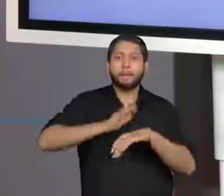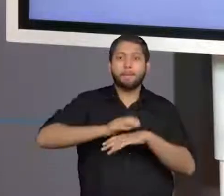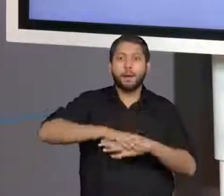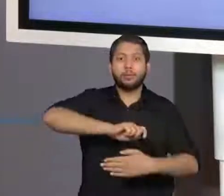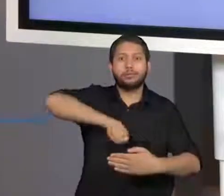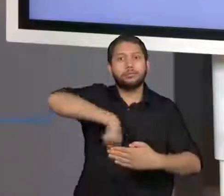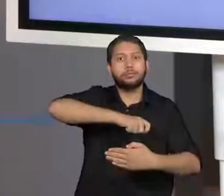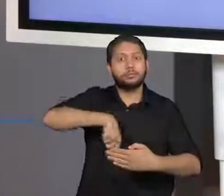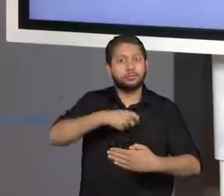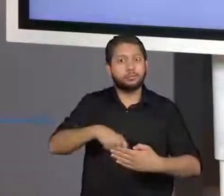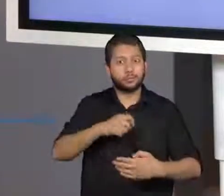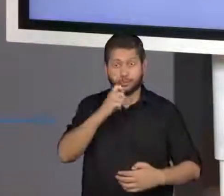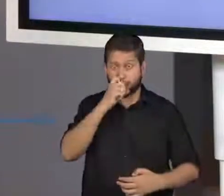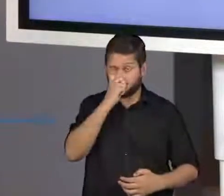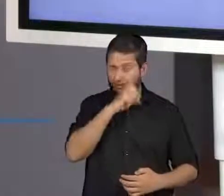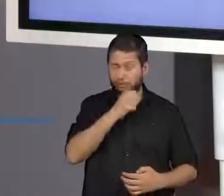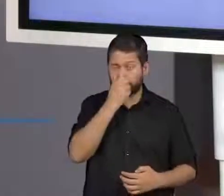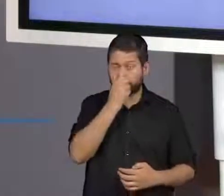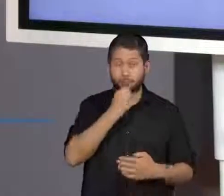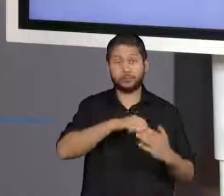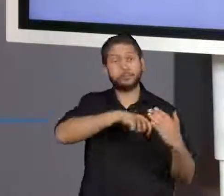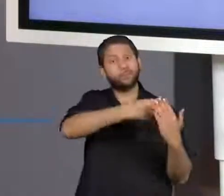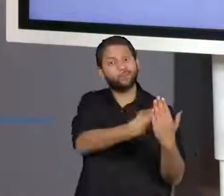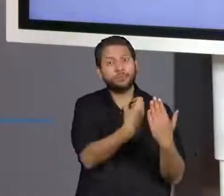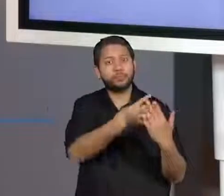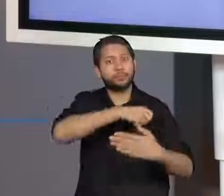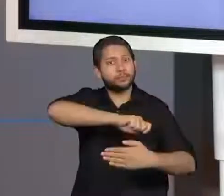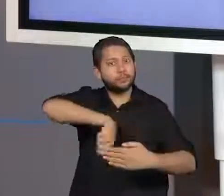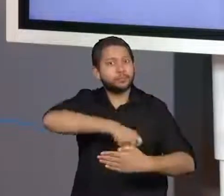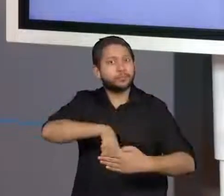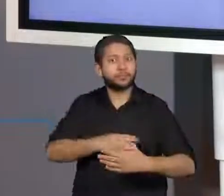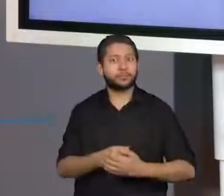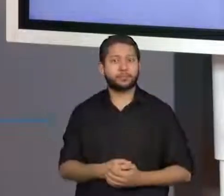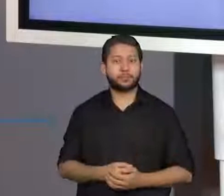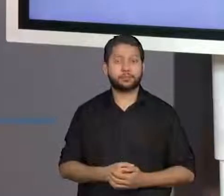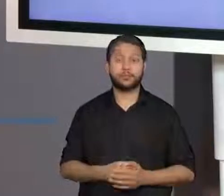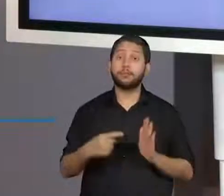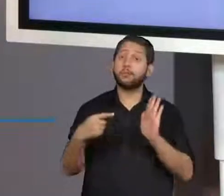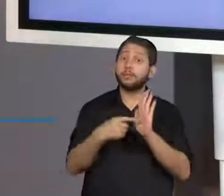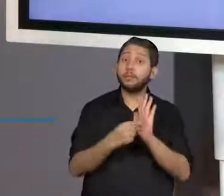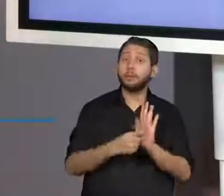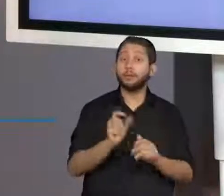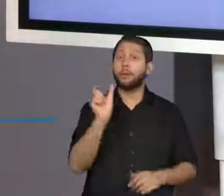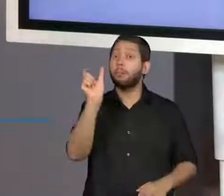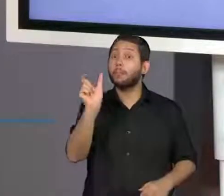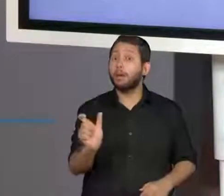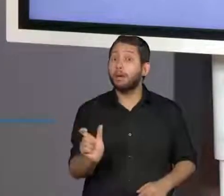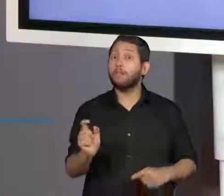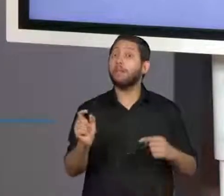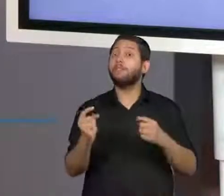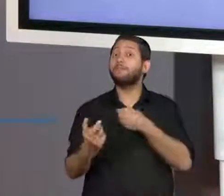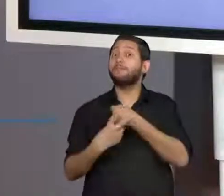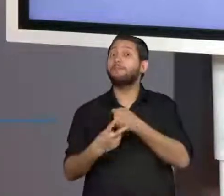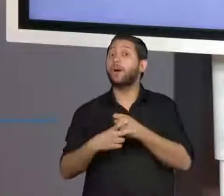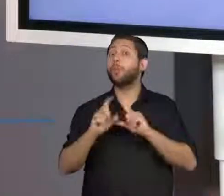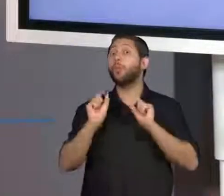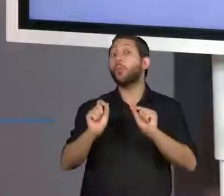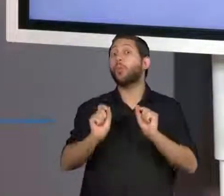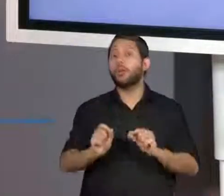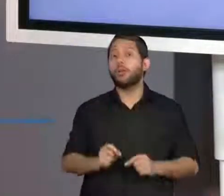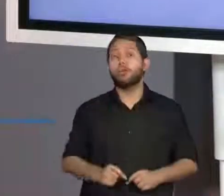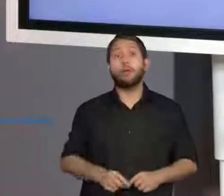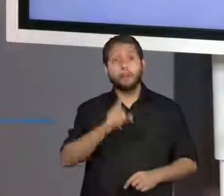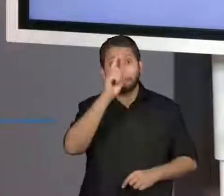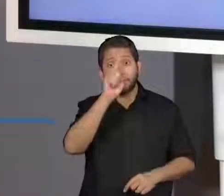verbos, as palavras, né, tidas como verbos, elas são palavras que dizem respeito às ações que o sujeito,